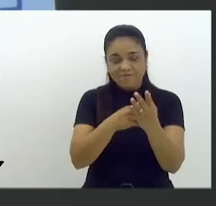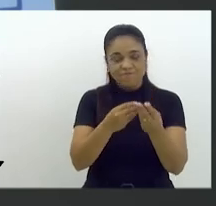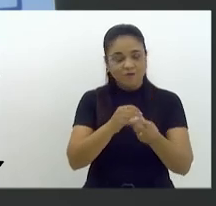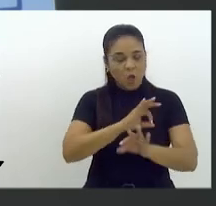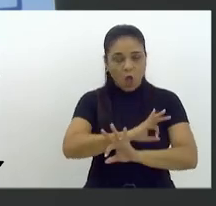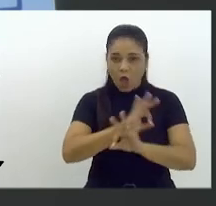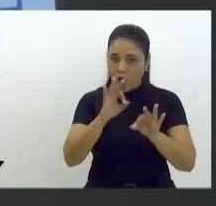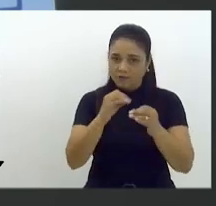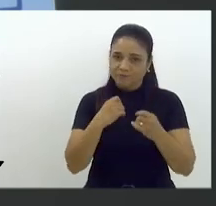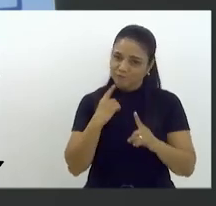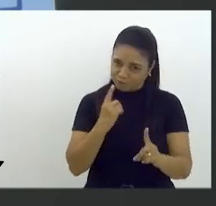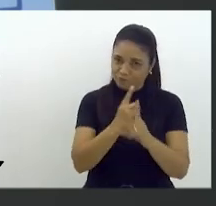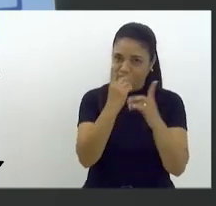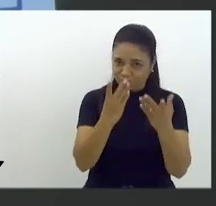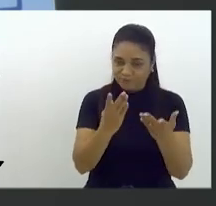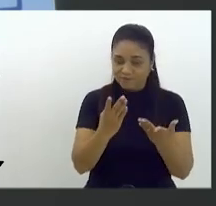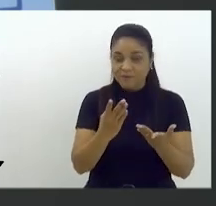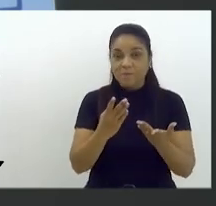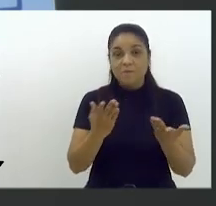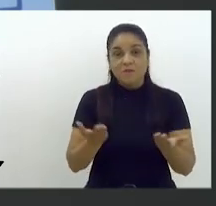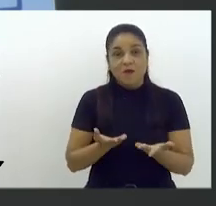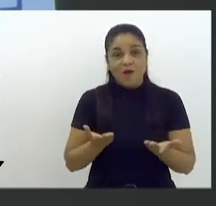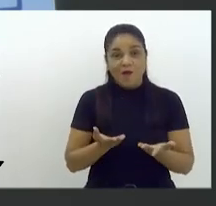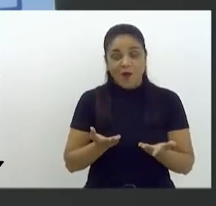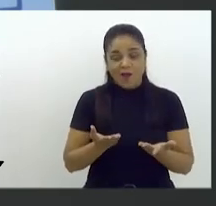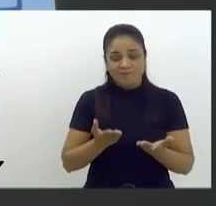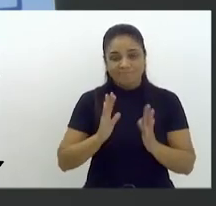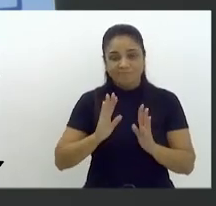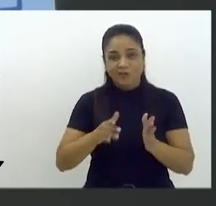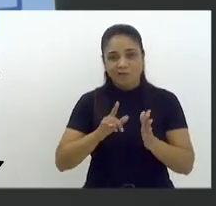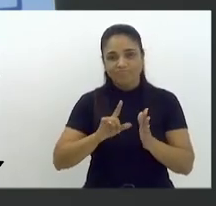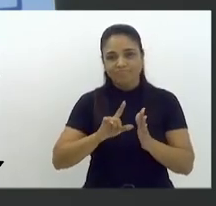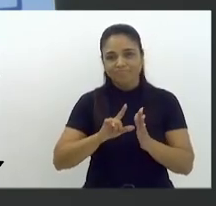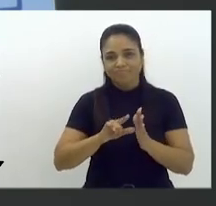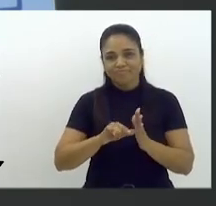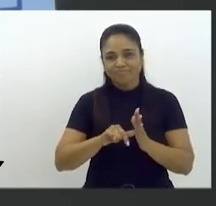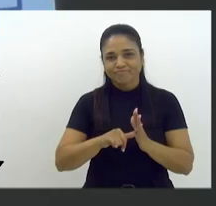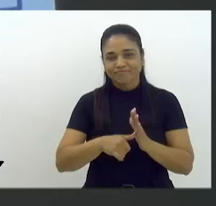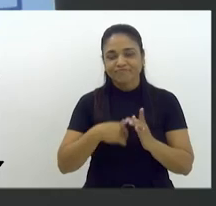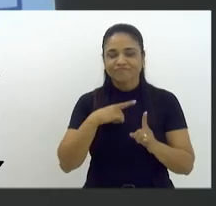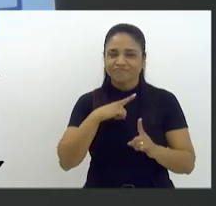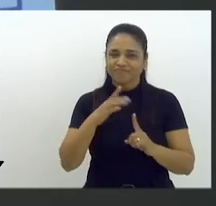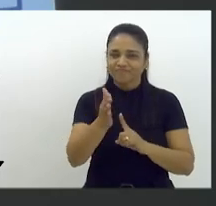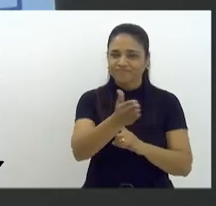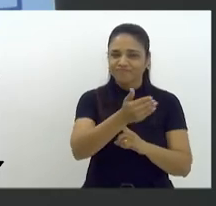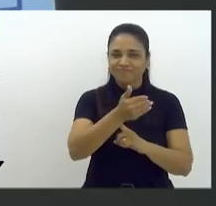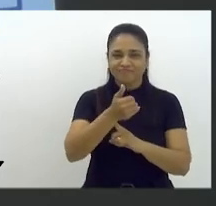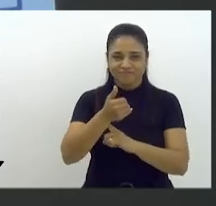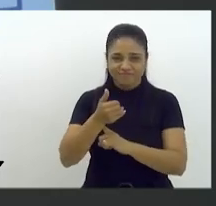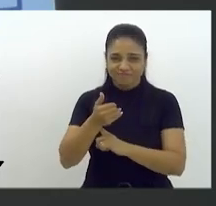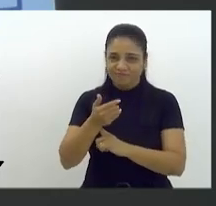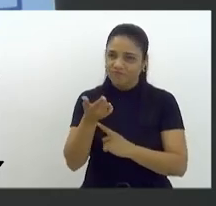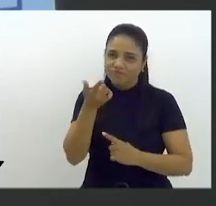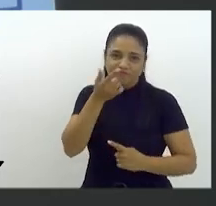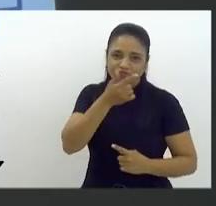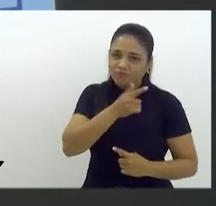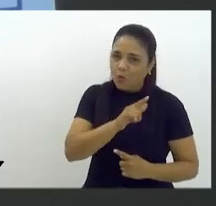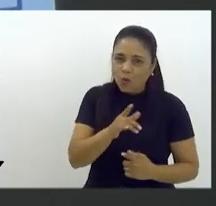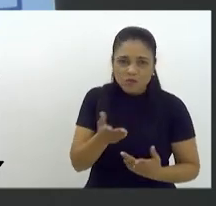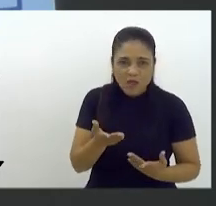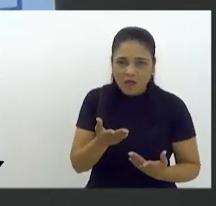presente só que ele já começaram a ficar ultrapassados já tem tecnologia hoje que a gente não tá conseguindo atender